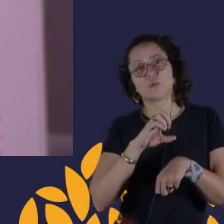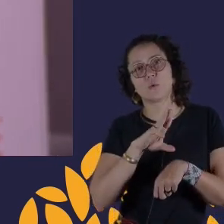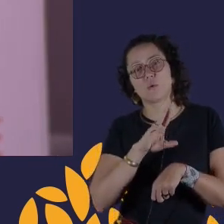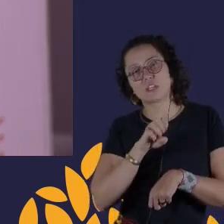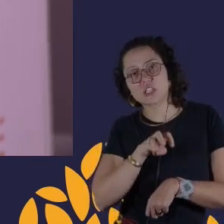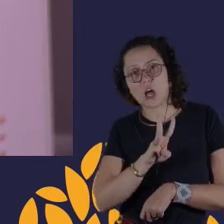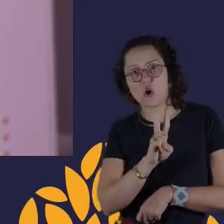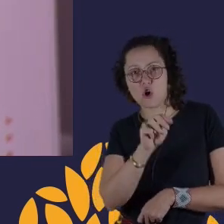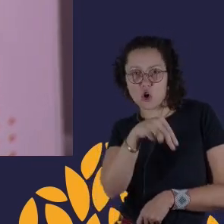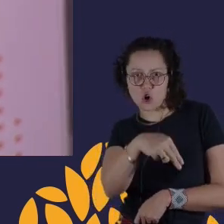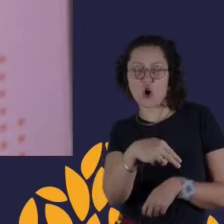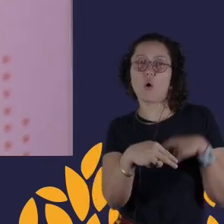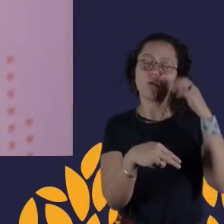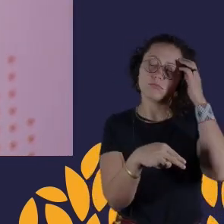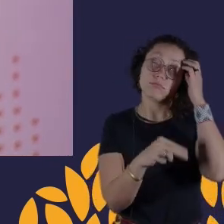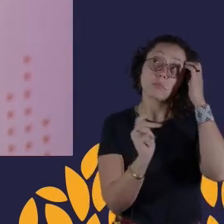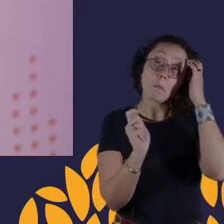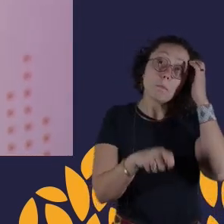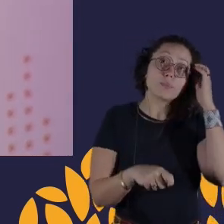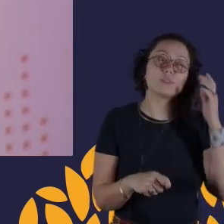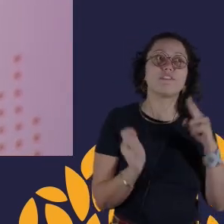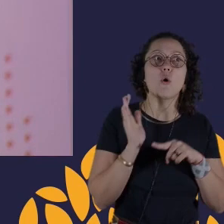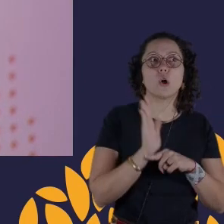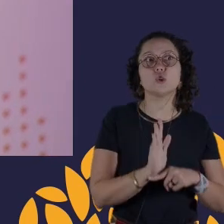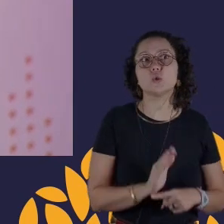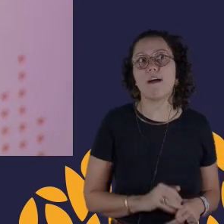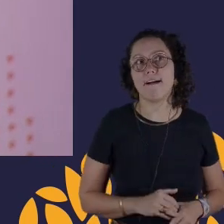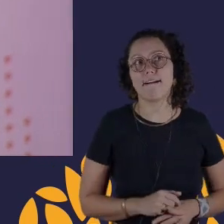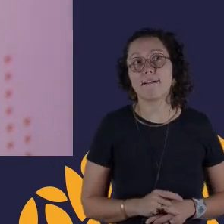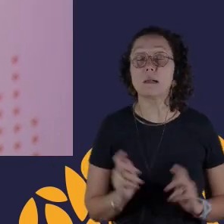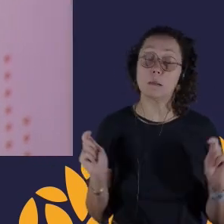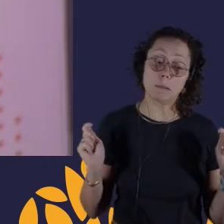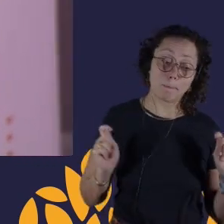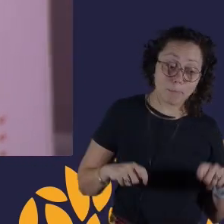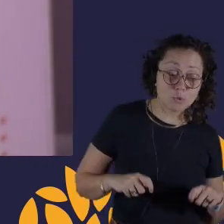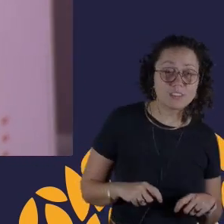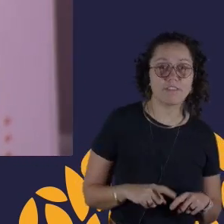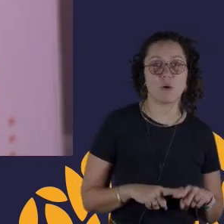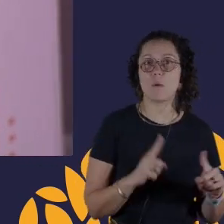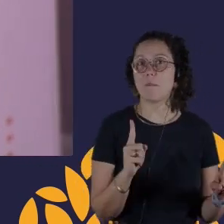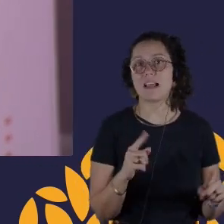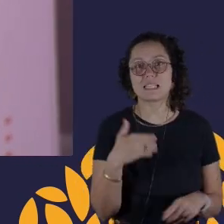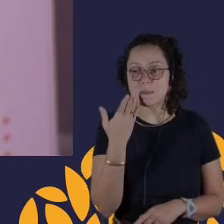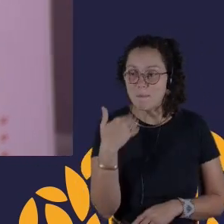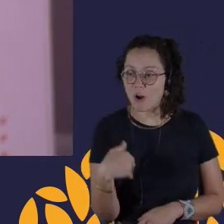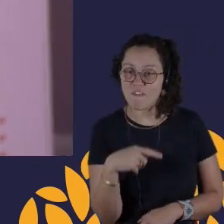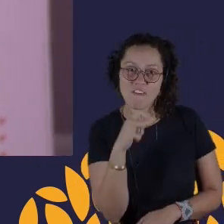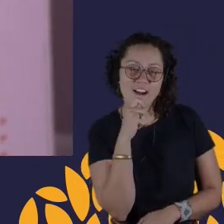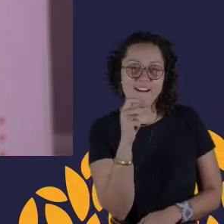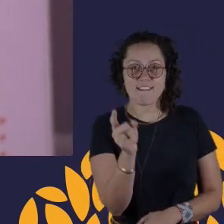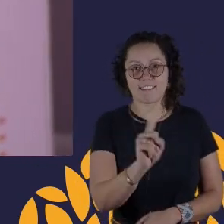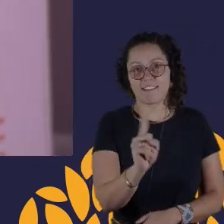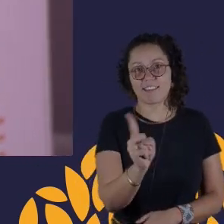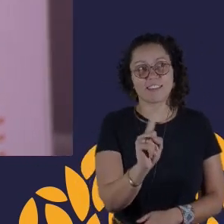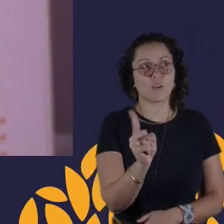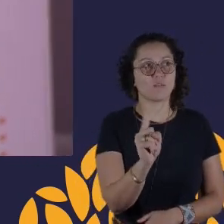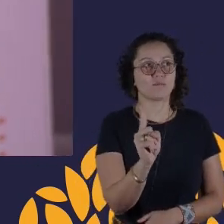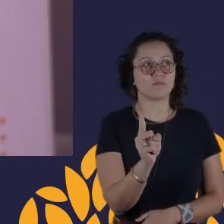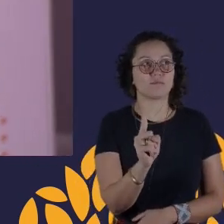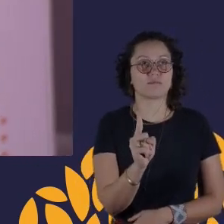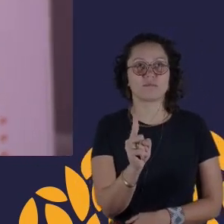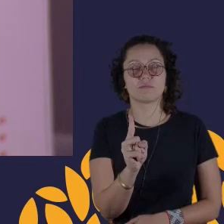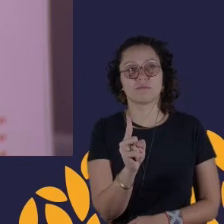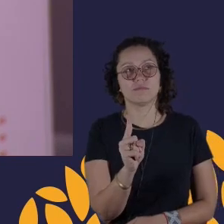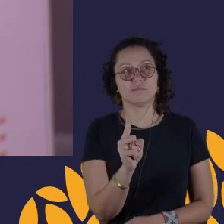enfermidade inflamatória autoimune, pode. Sim, mas a evidência ainda não tem mostrado que caminha. De fato,